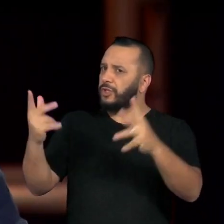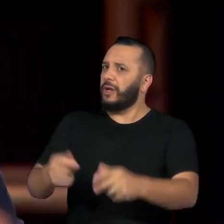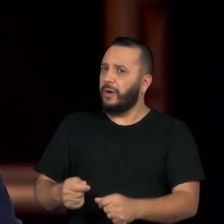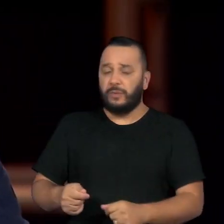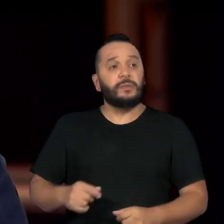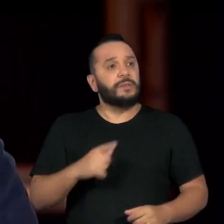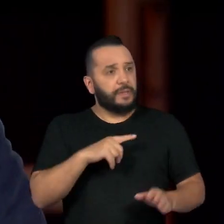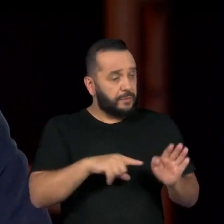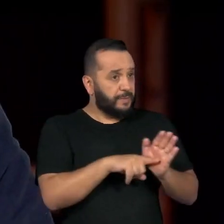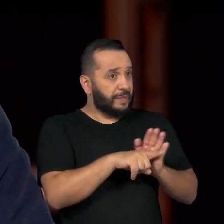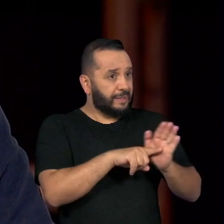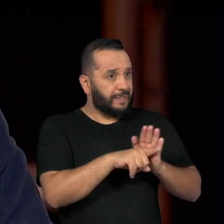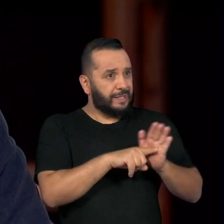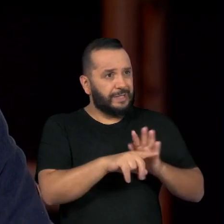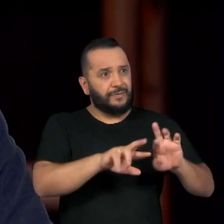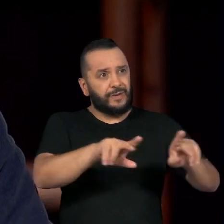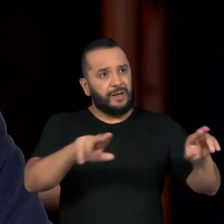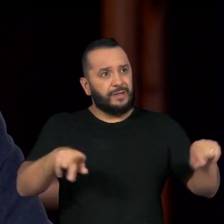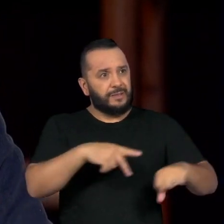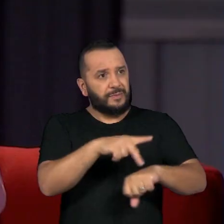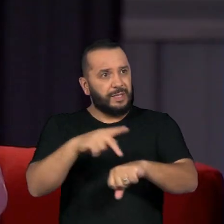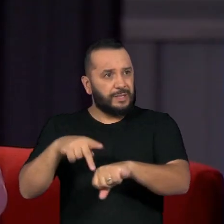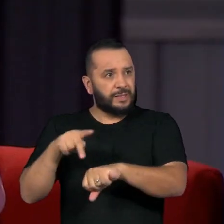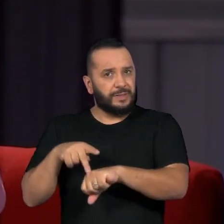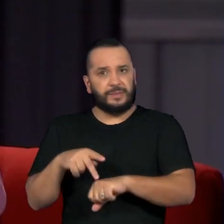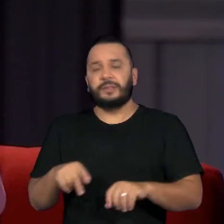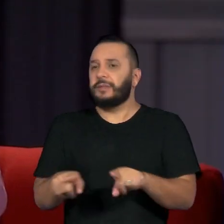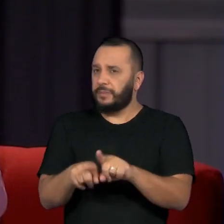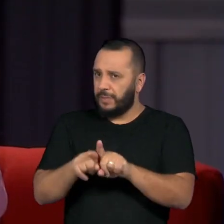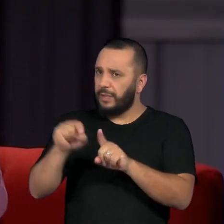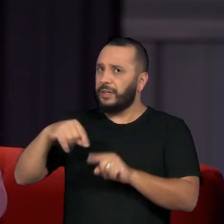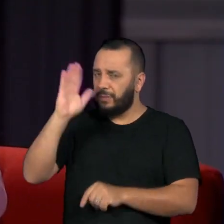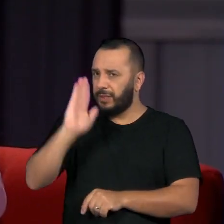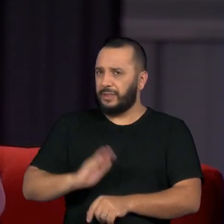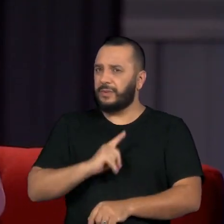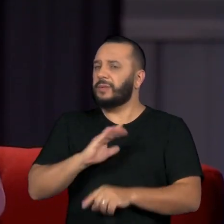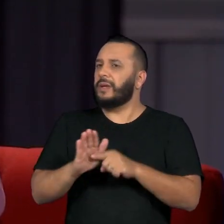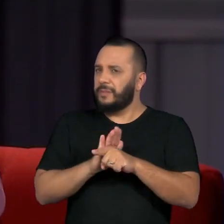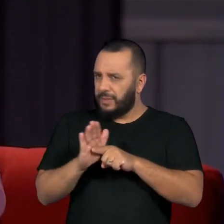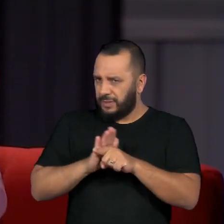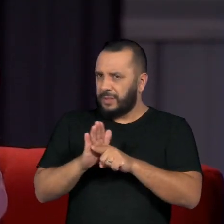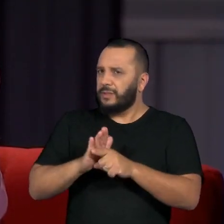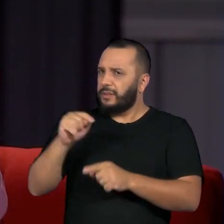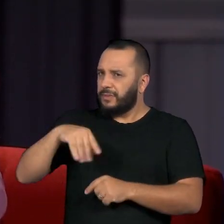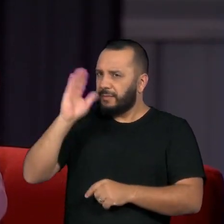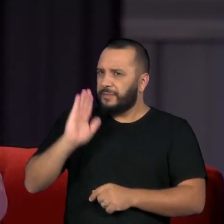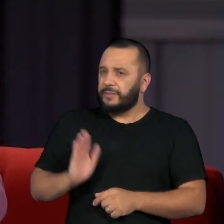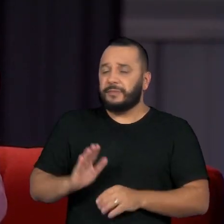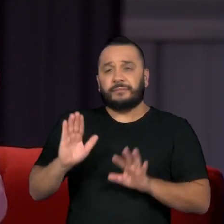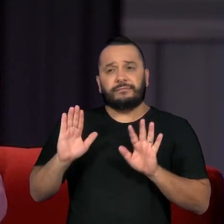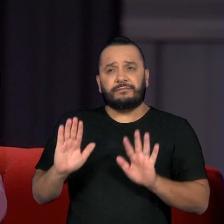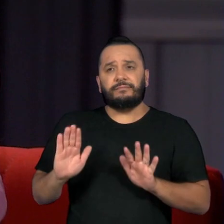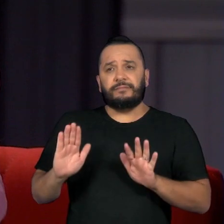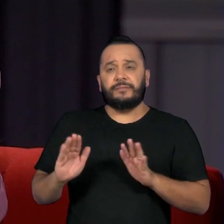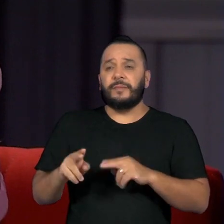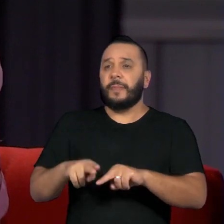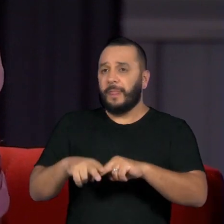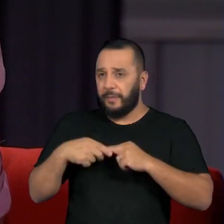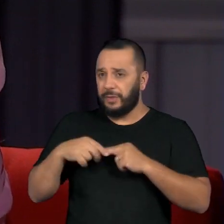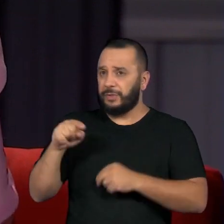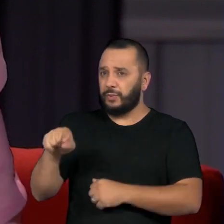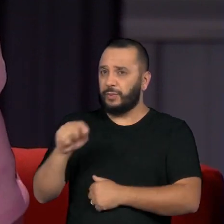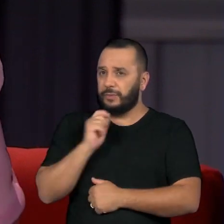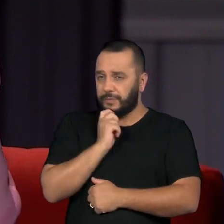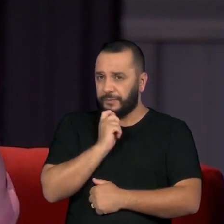que já foram realizadas em diversos países, né? Sim, inclusive no Brasil também a gente tem essas estatísticas, mas justamente por isso, porque